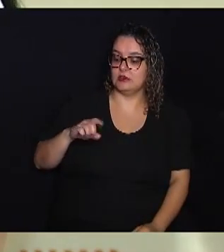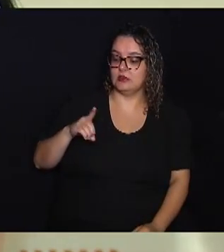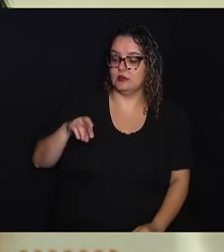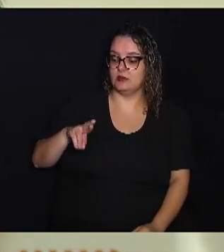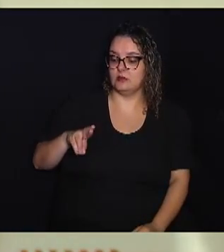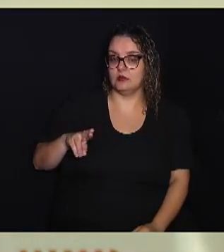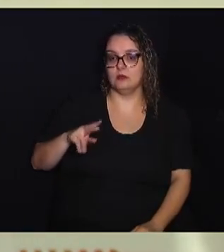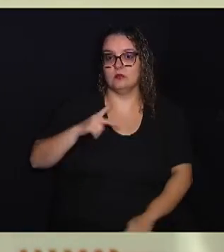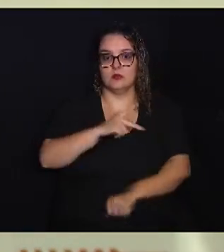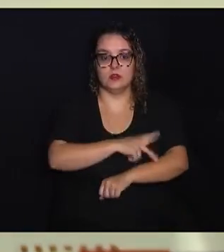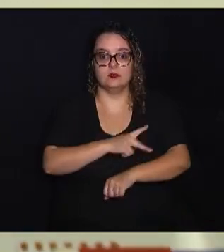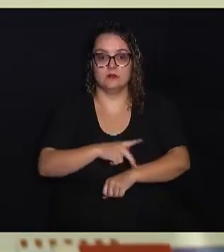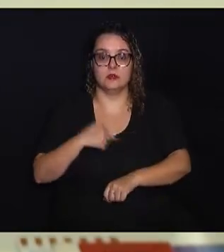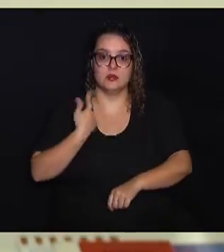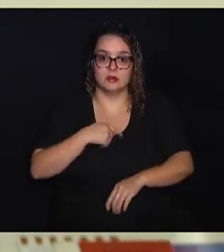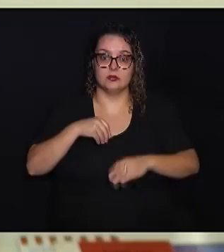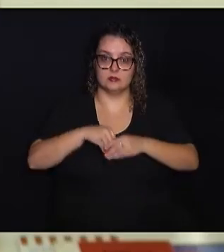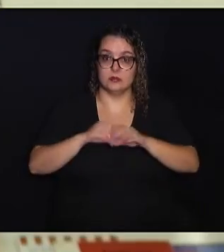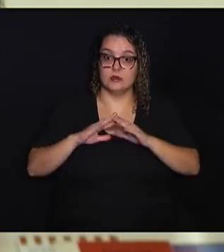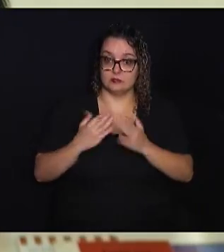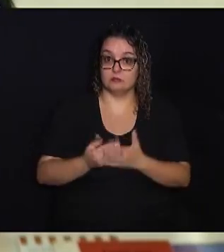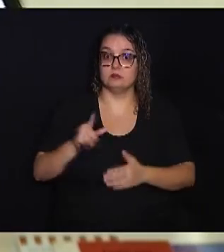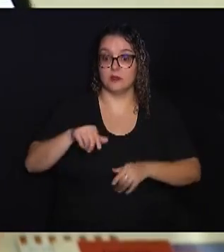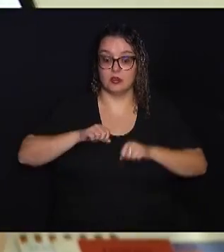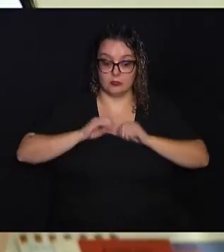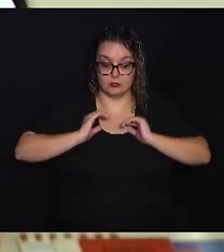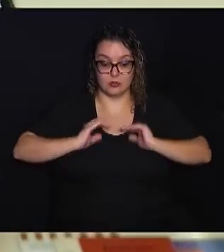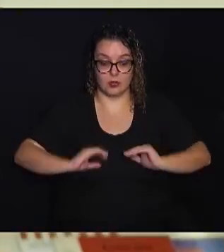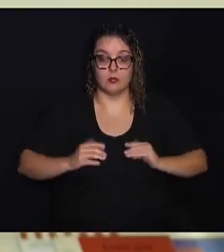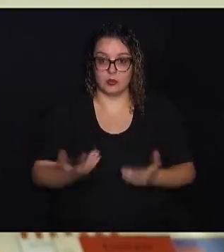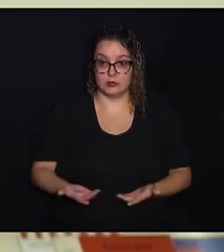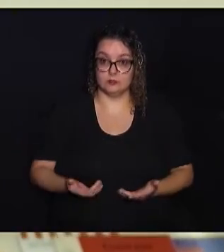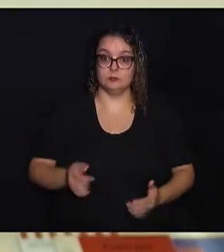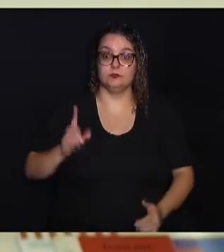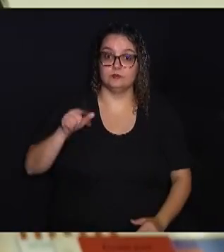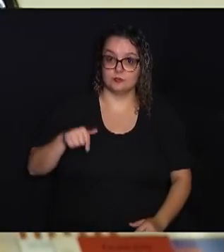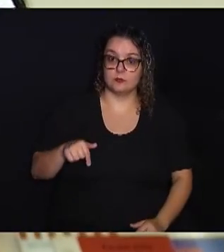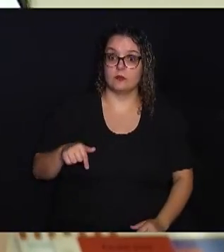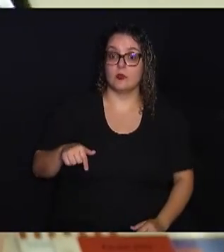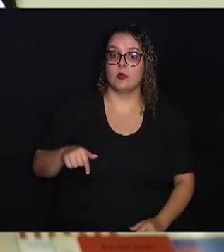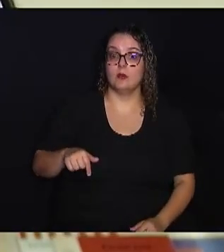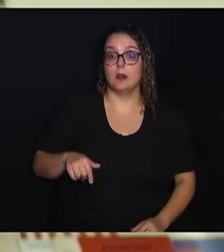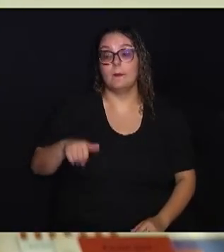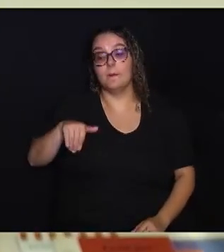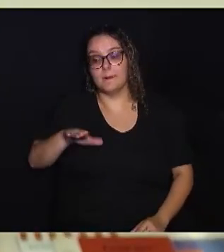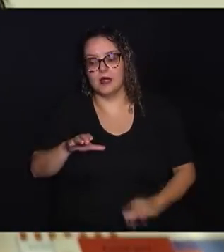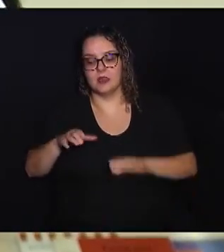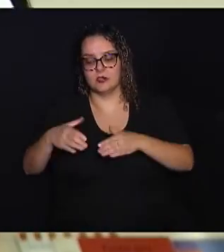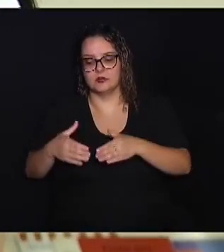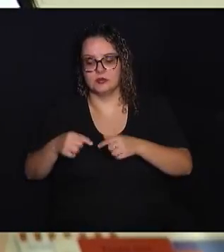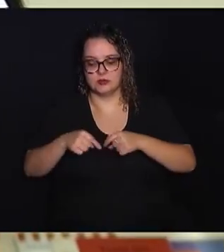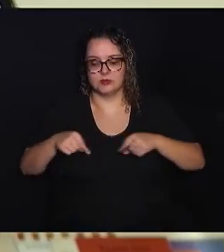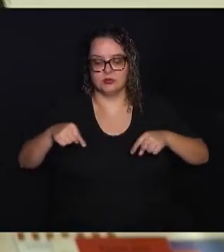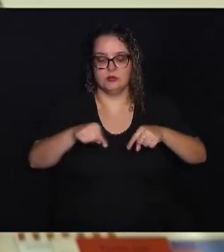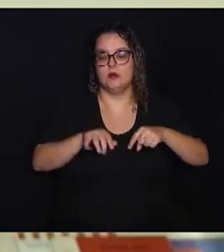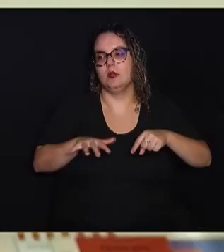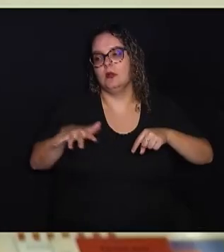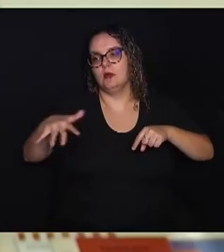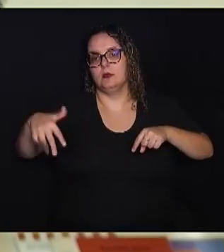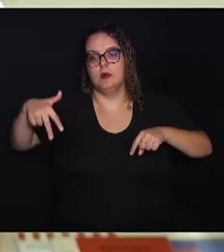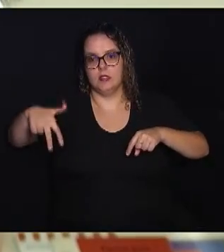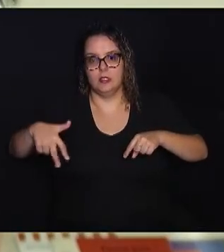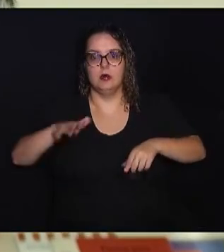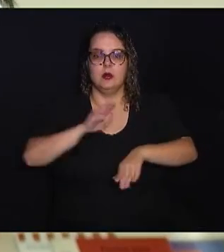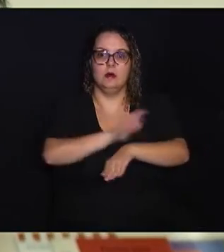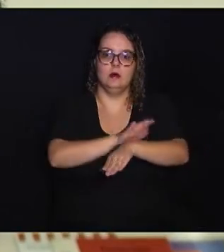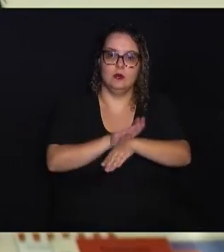nossa escola, ele abrange a parte comportamental. Então, ele é um braço da sala de aula, ele é uma ajuda para